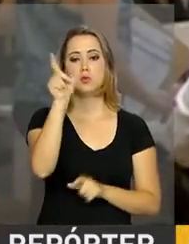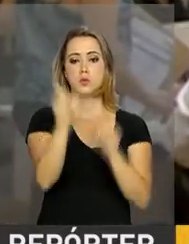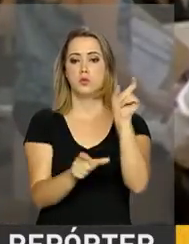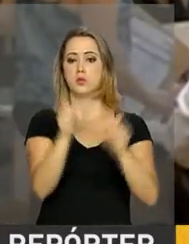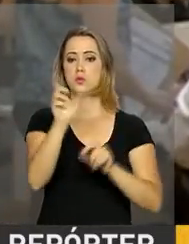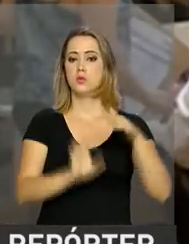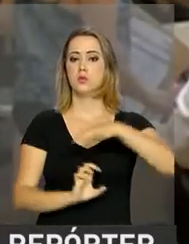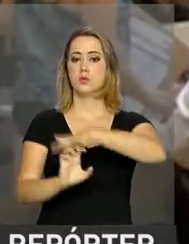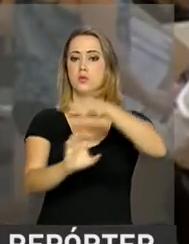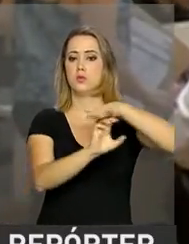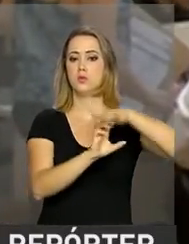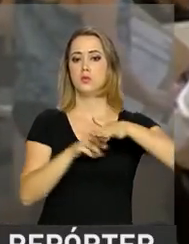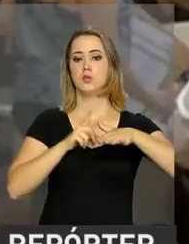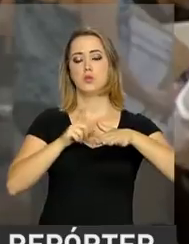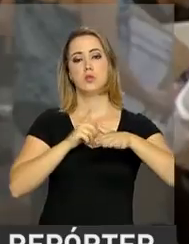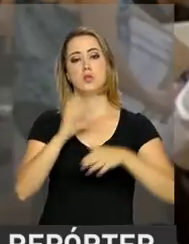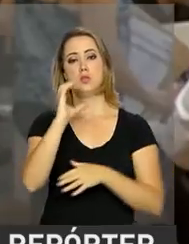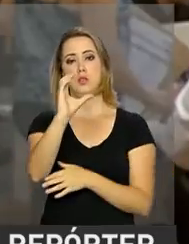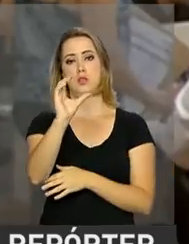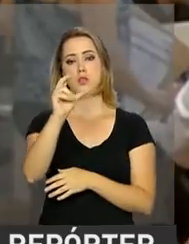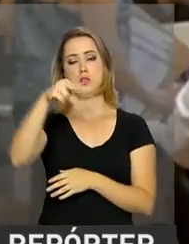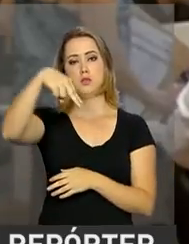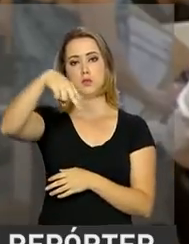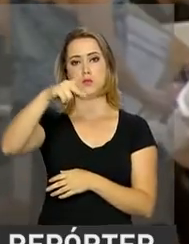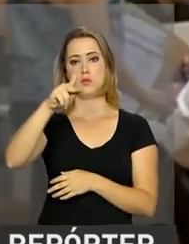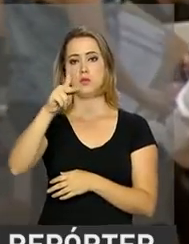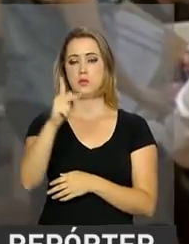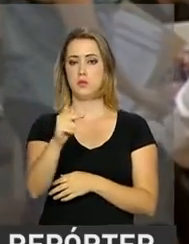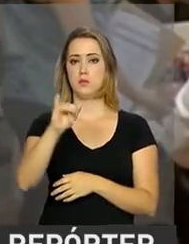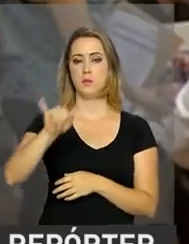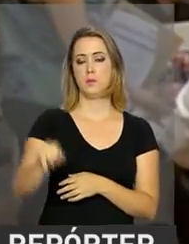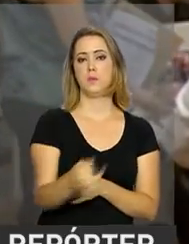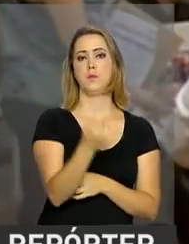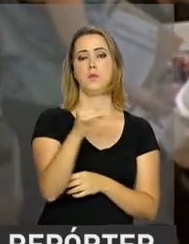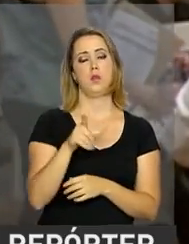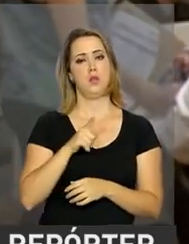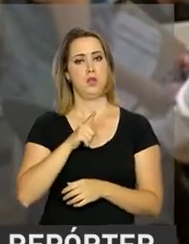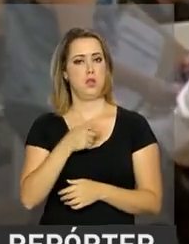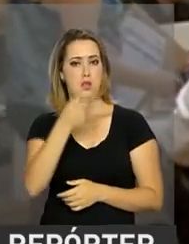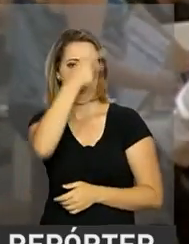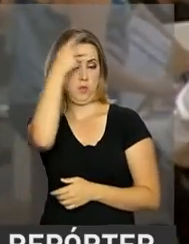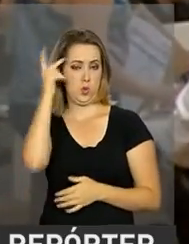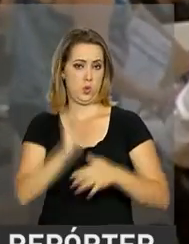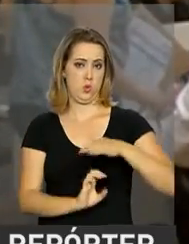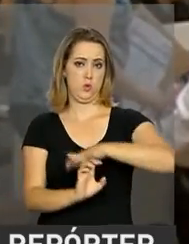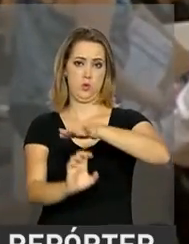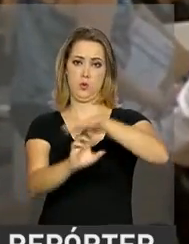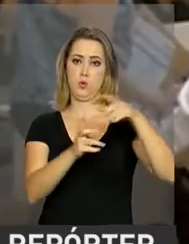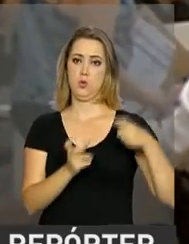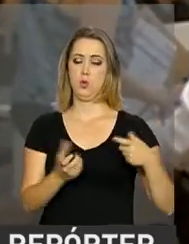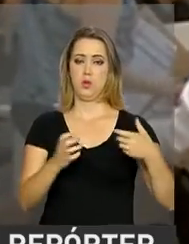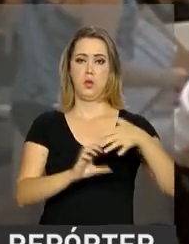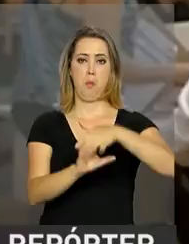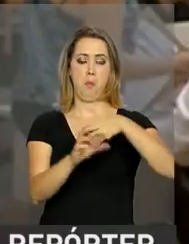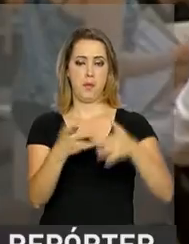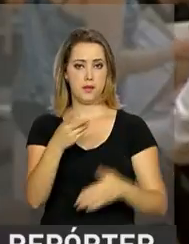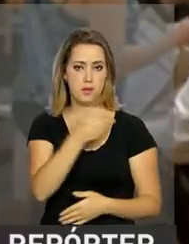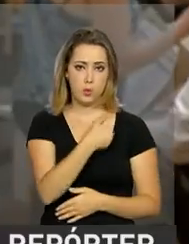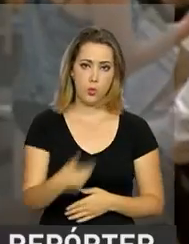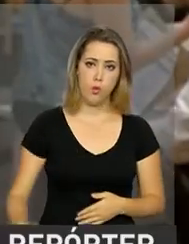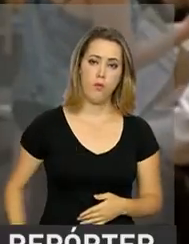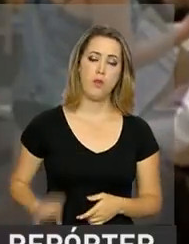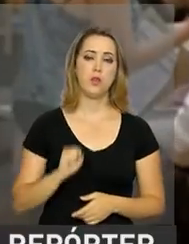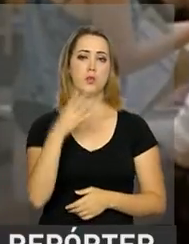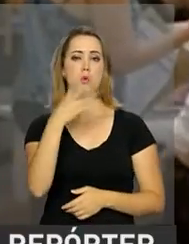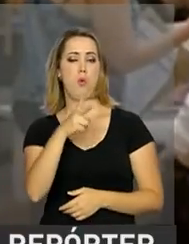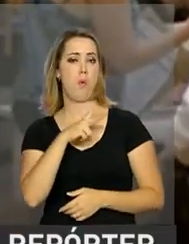com cnpj ativo na receita federal no ano passado com os empregados nos setores público ou privado e todos os